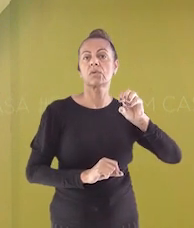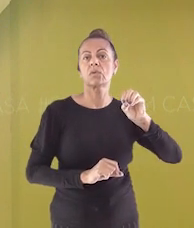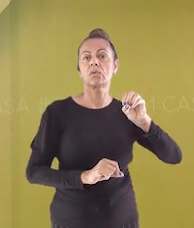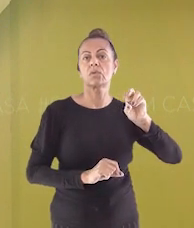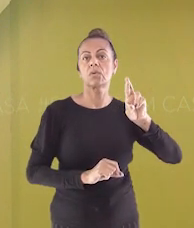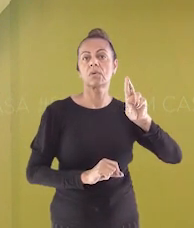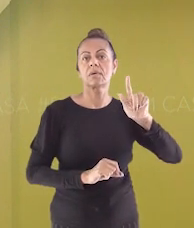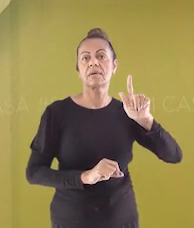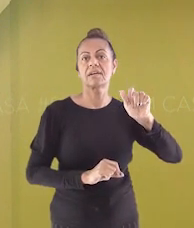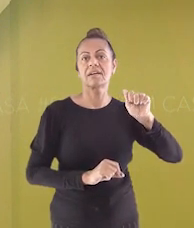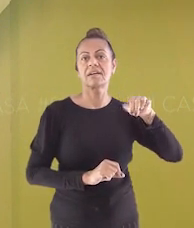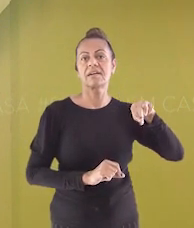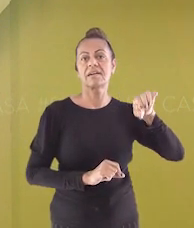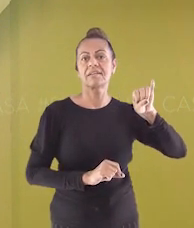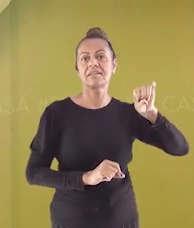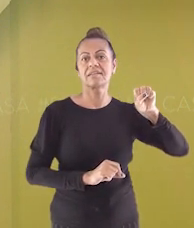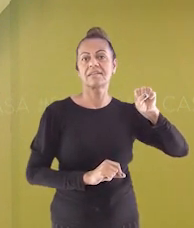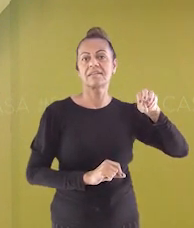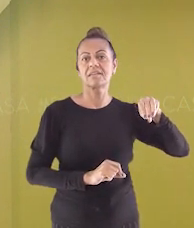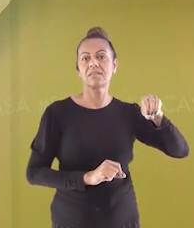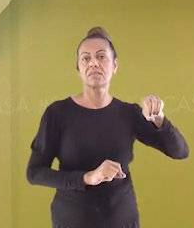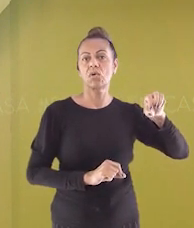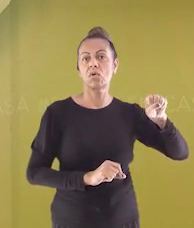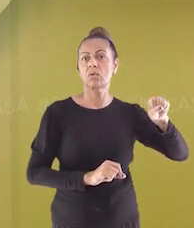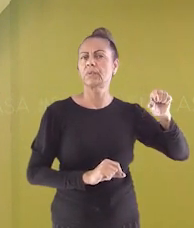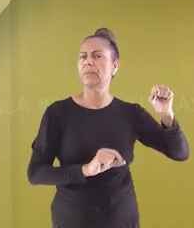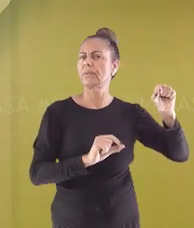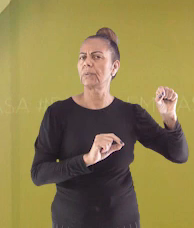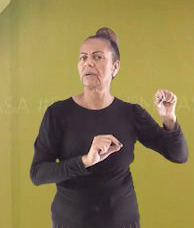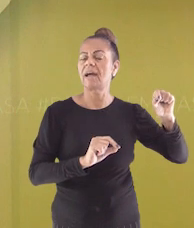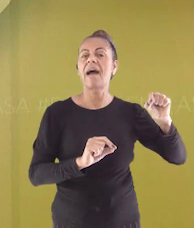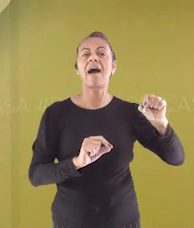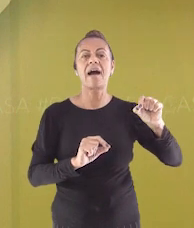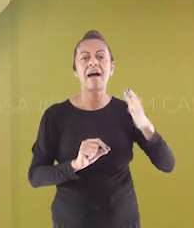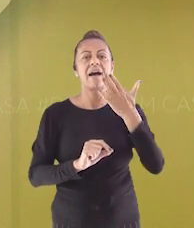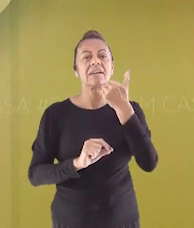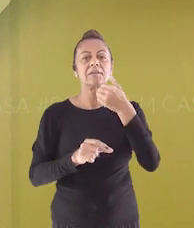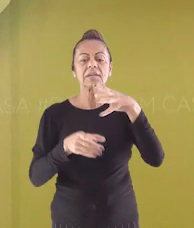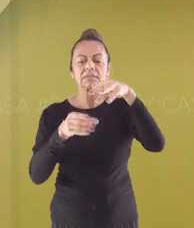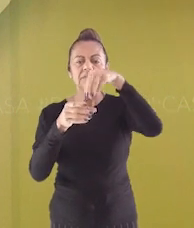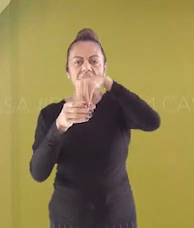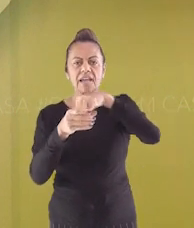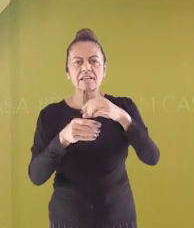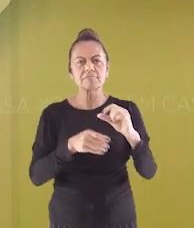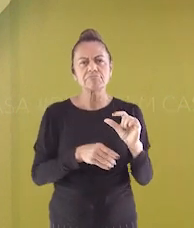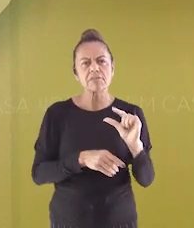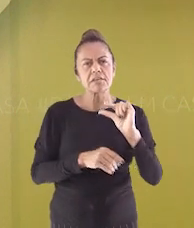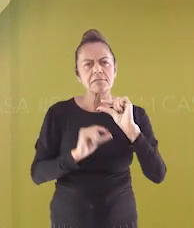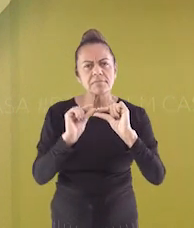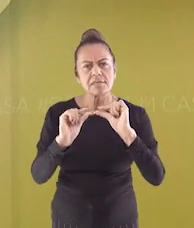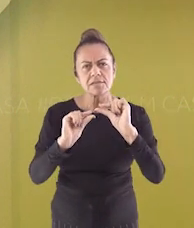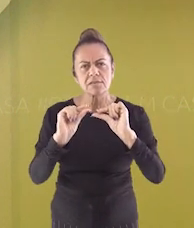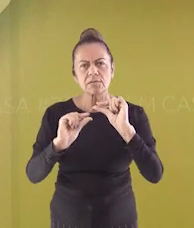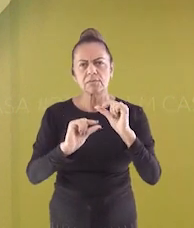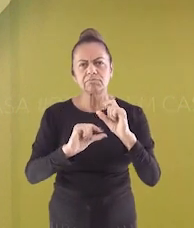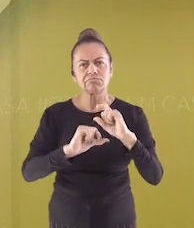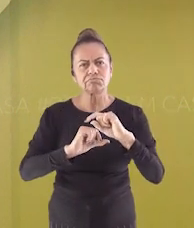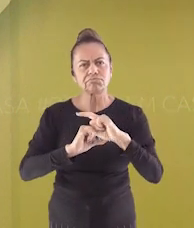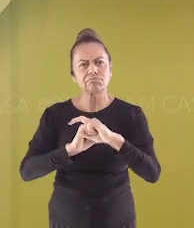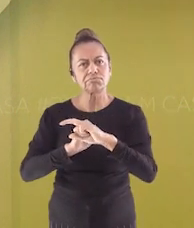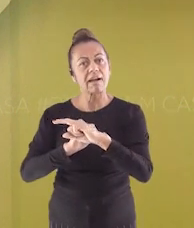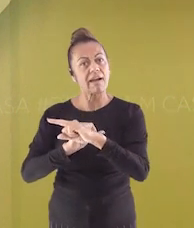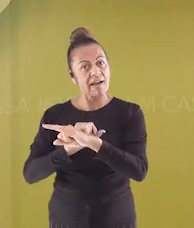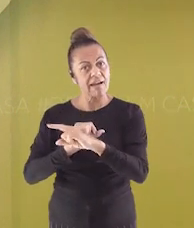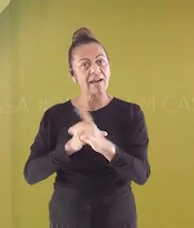que apodrecem as frutas ou agem na fermentação de massas, como pães e bolos, por